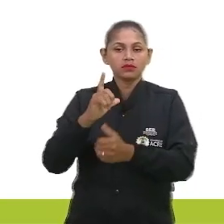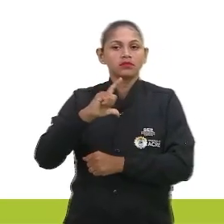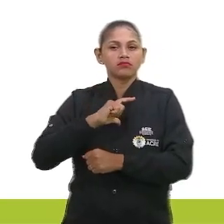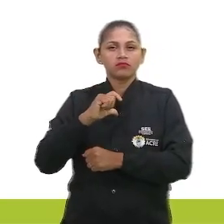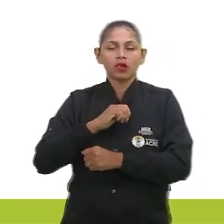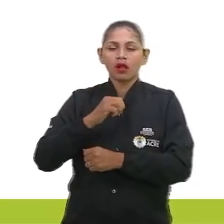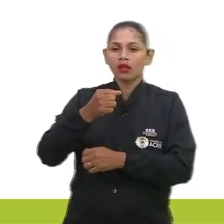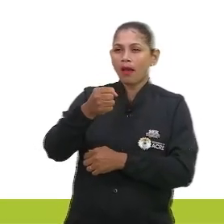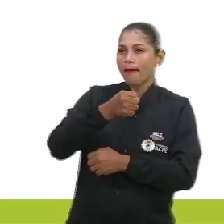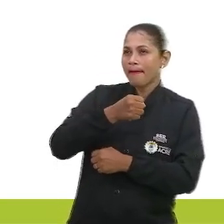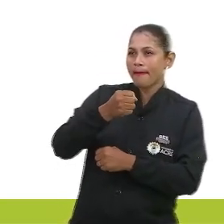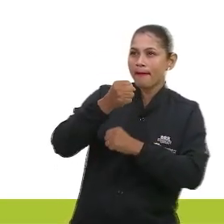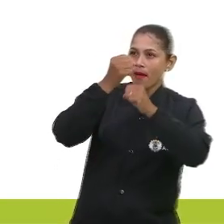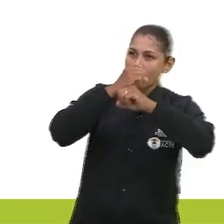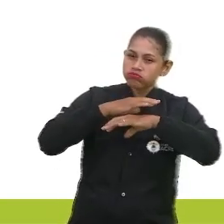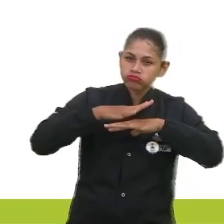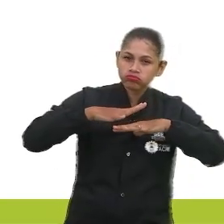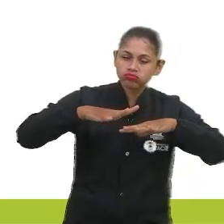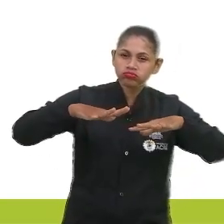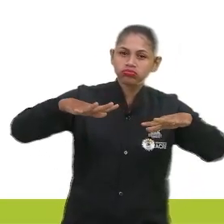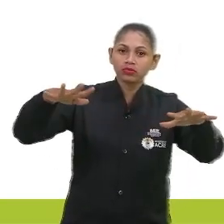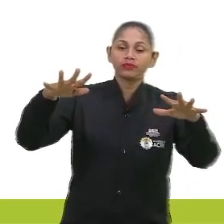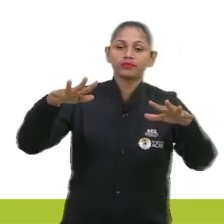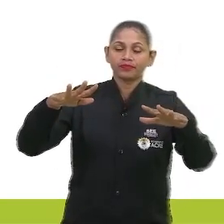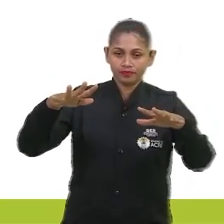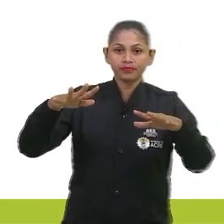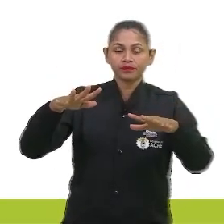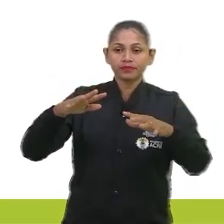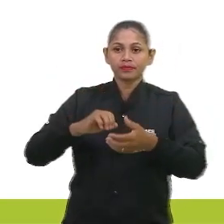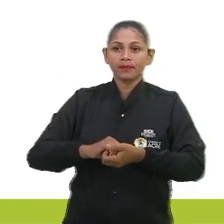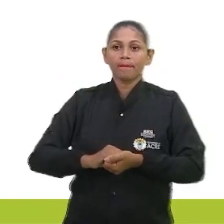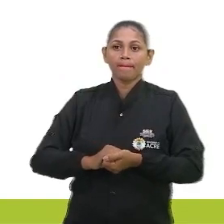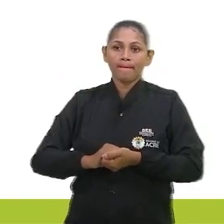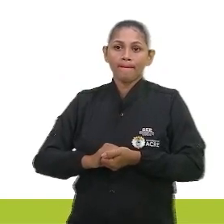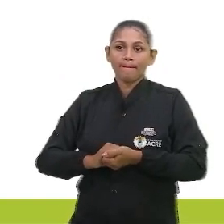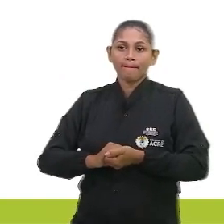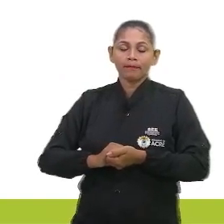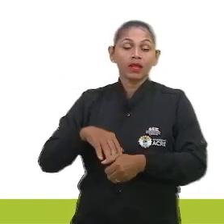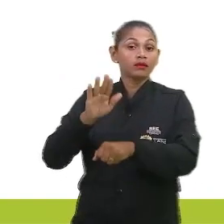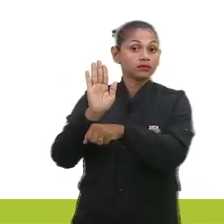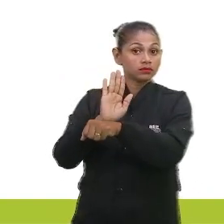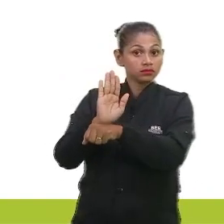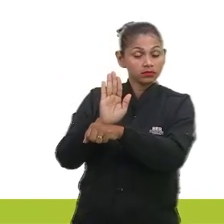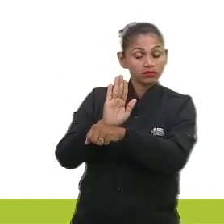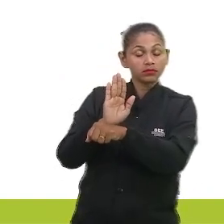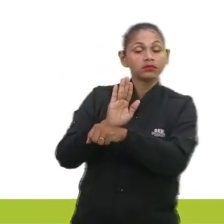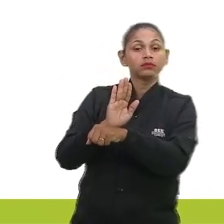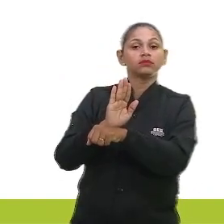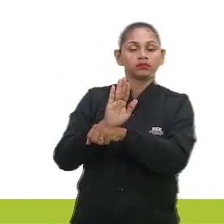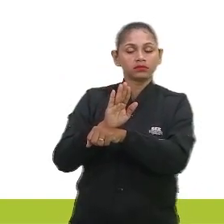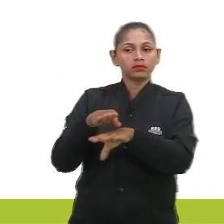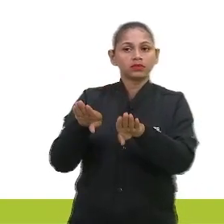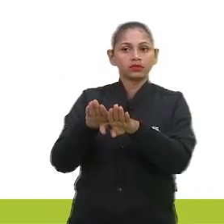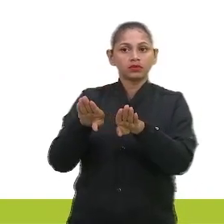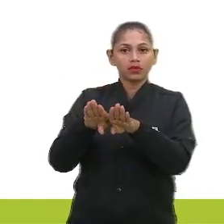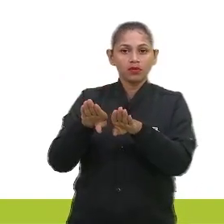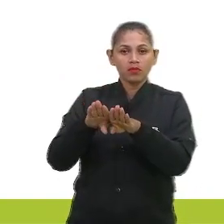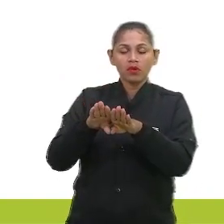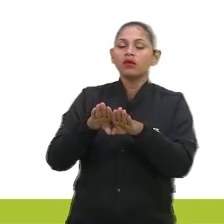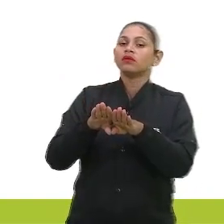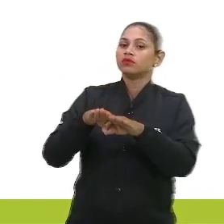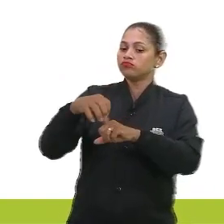ou outra, dos patrocinadores ali. Essa propaganda no cinema, ela também é considerada uma mídia tradicional